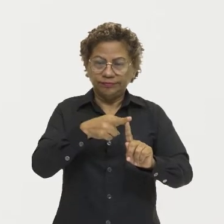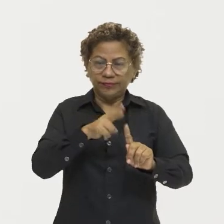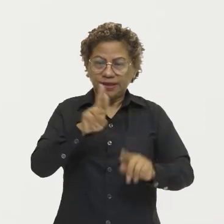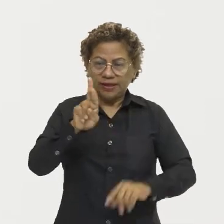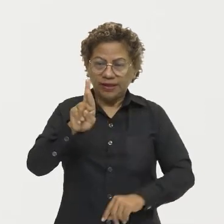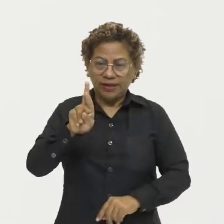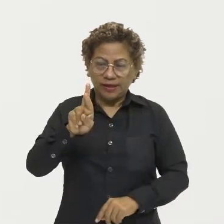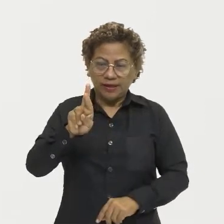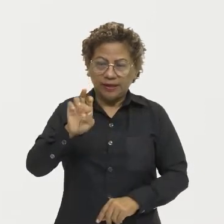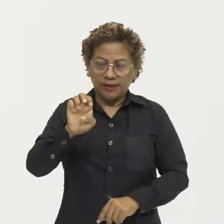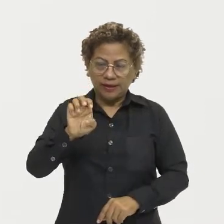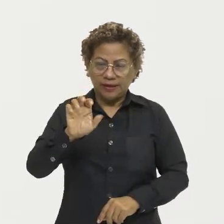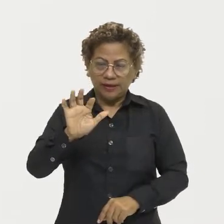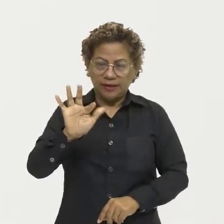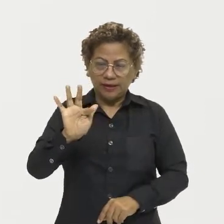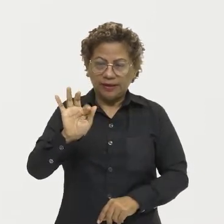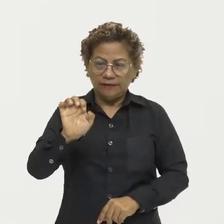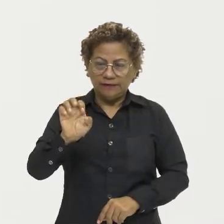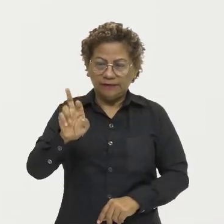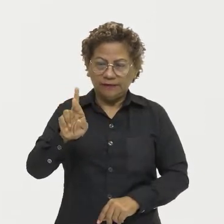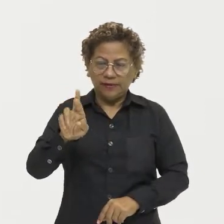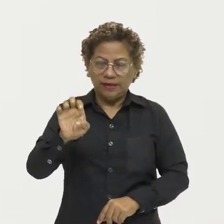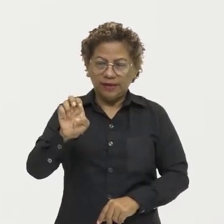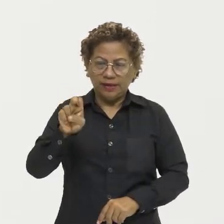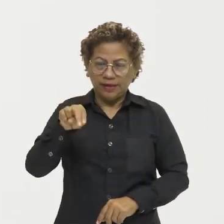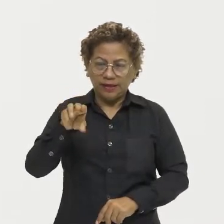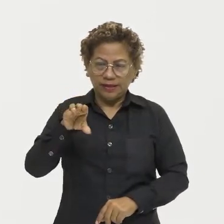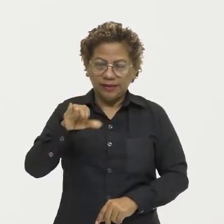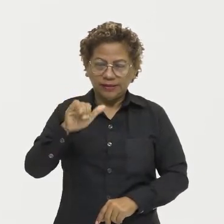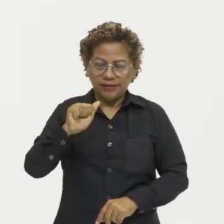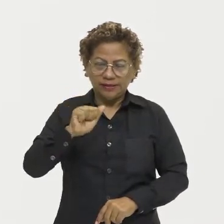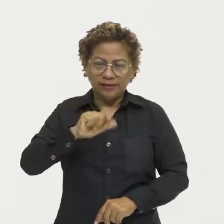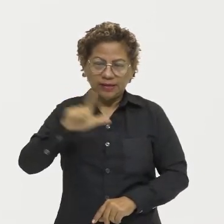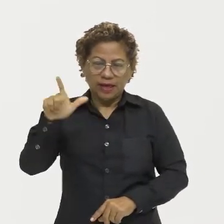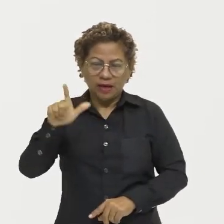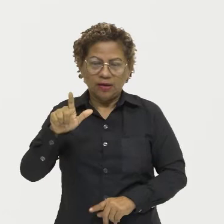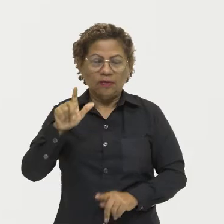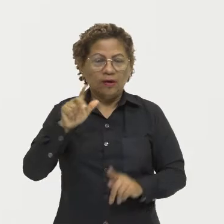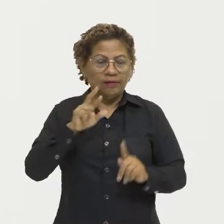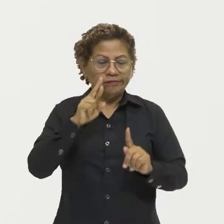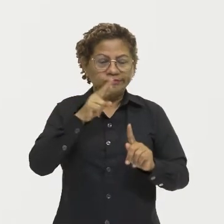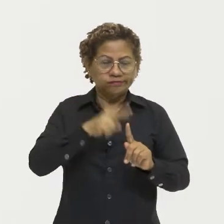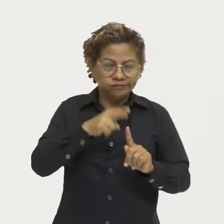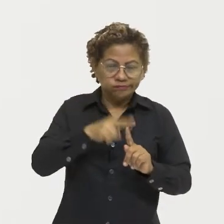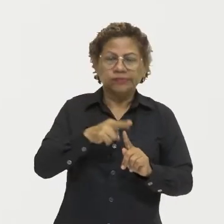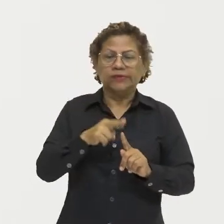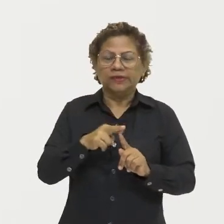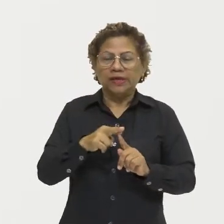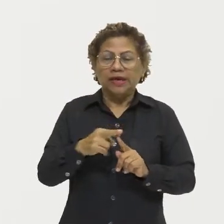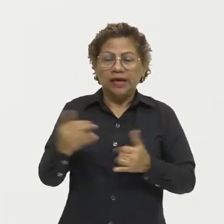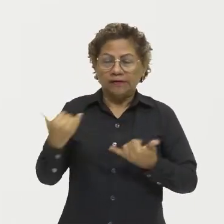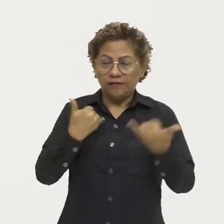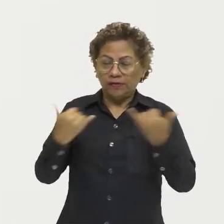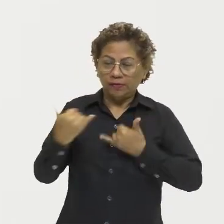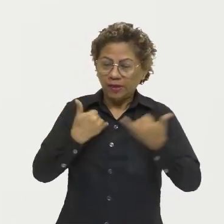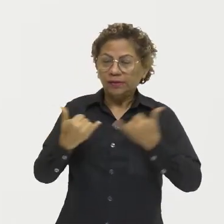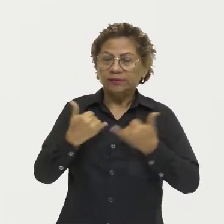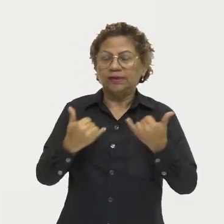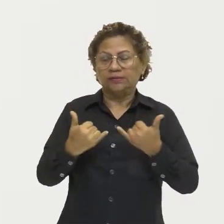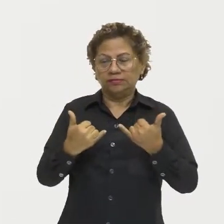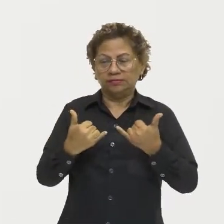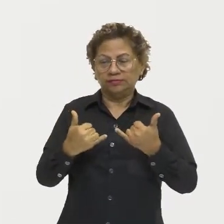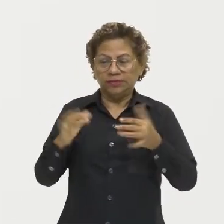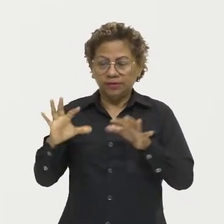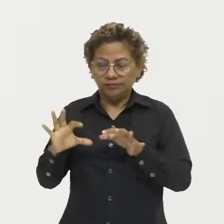Ou denotativa, né? Referencial é relativa ao referente, ao contexto, no caso, a própria informação. Então, os